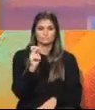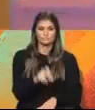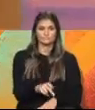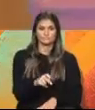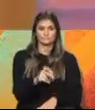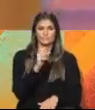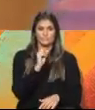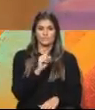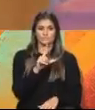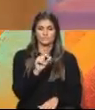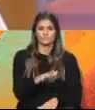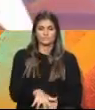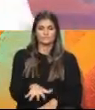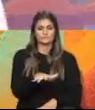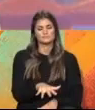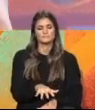ao lar.